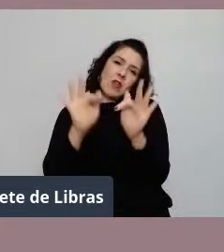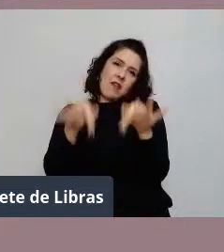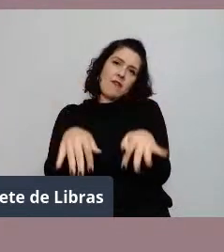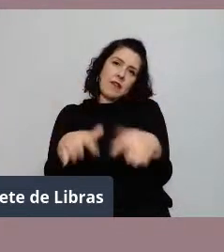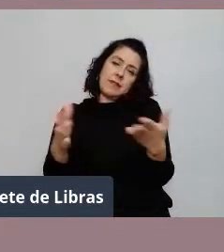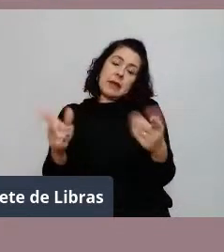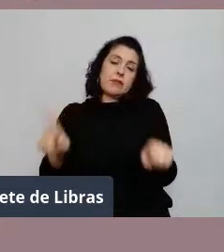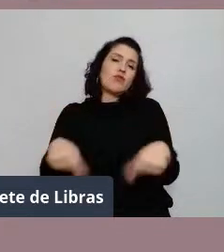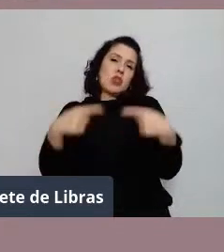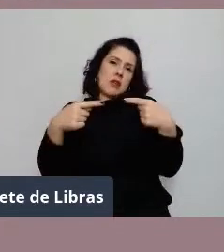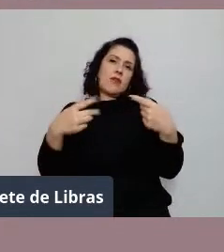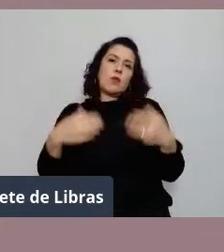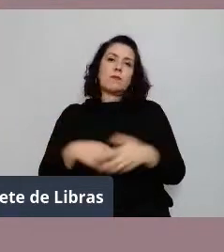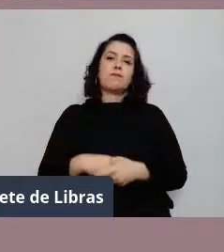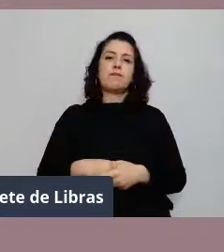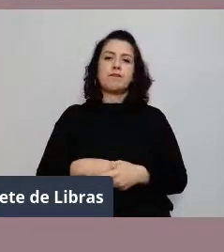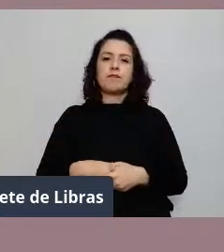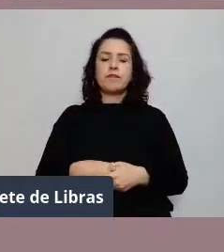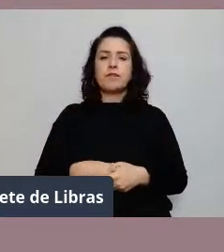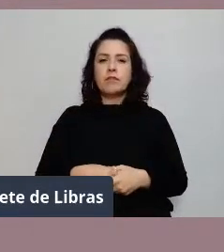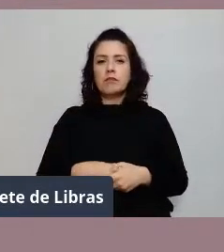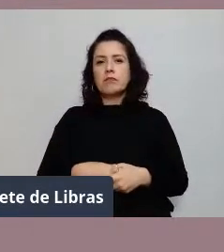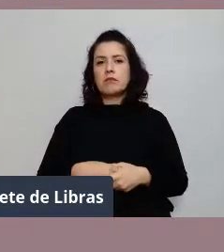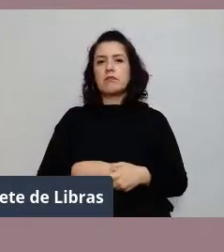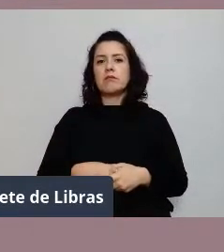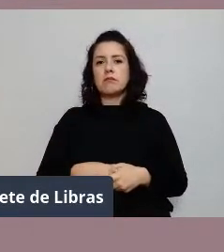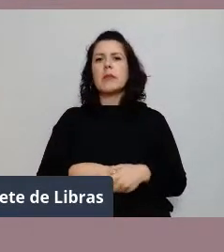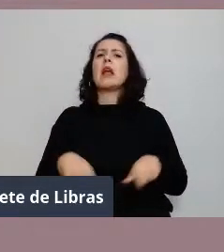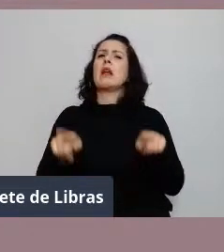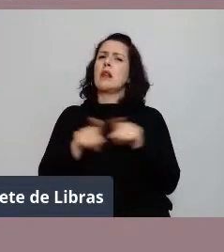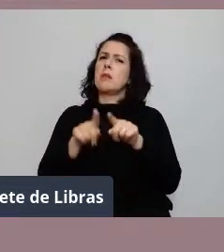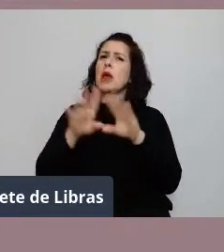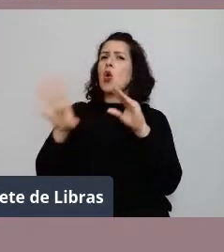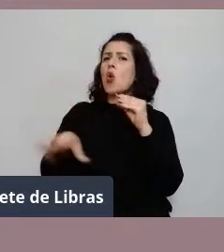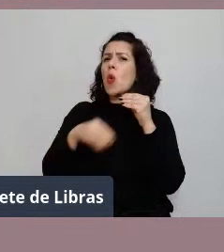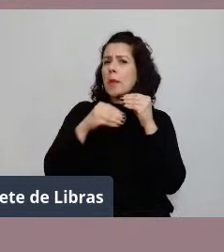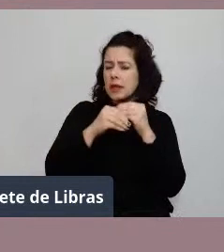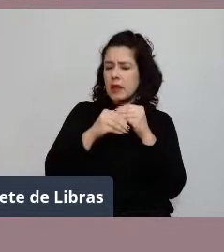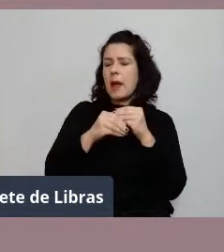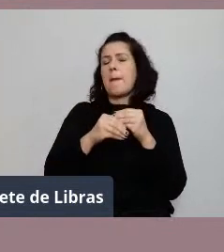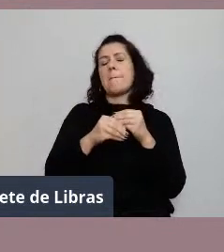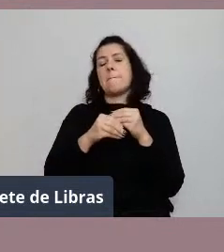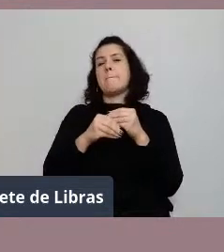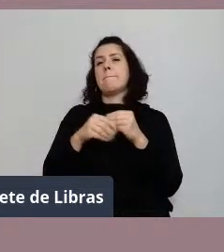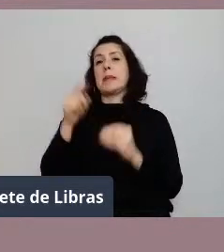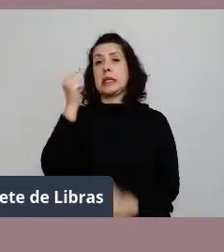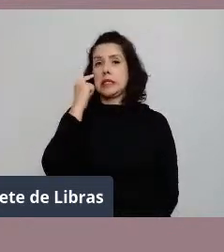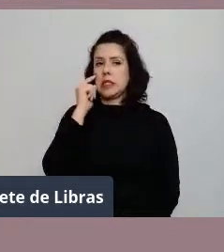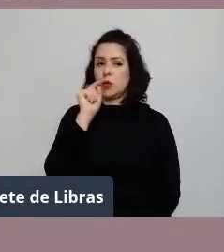Bruno, eu queria só acrescentar uma coisa que, nesse sentido, pensando nessa pergunta da Lisiane, eu acho que